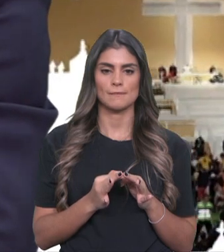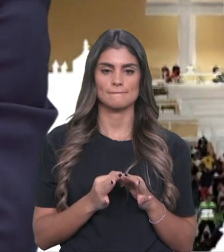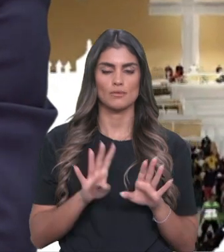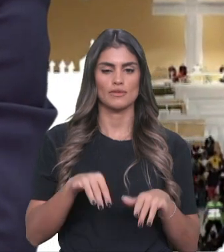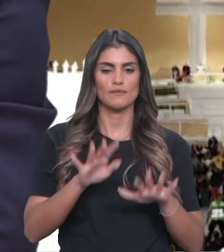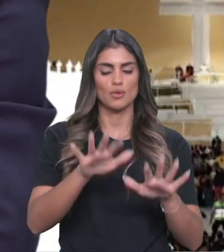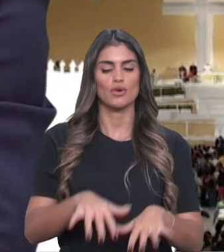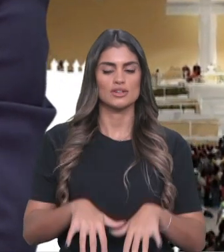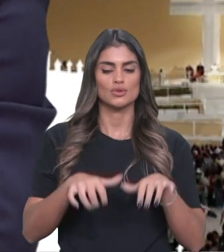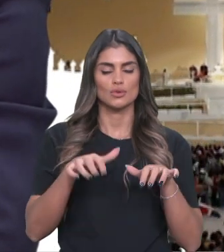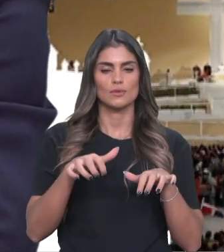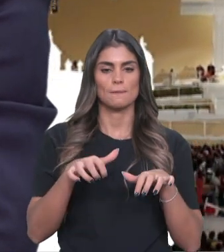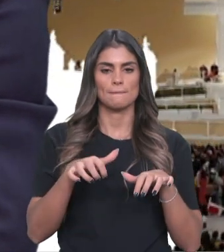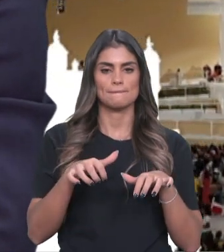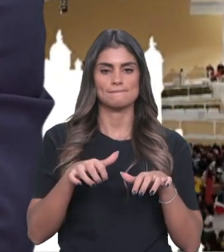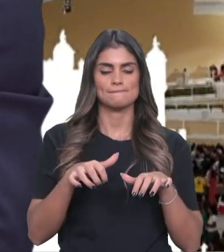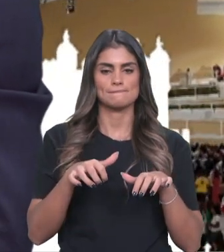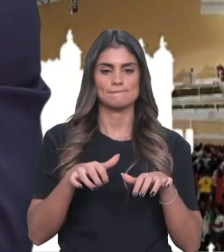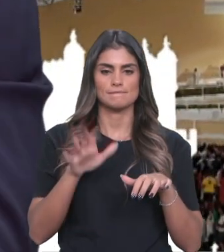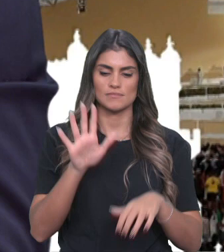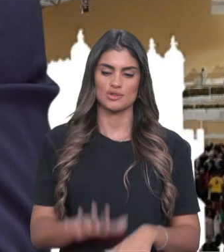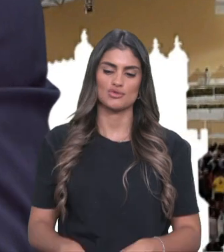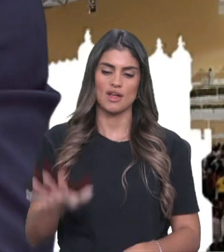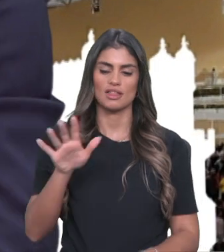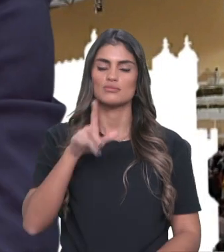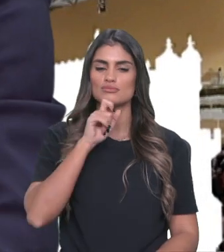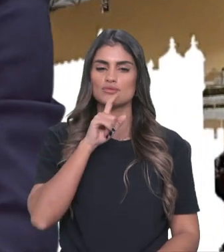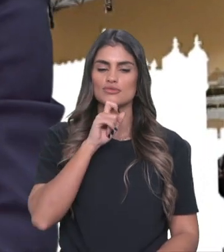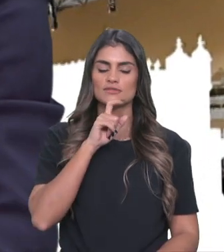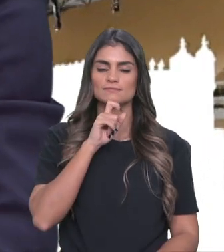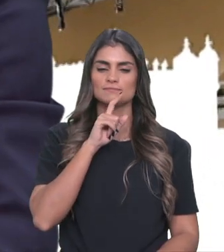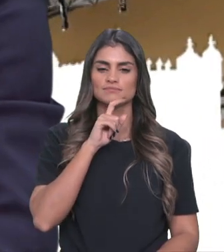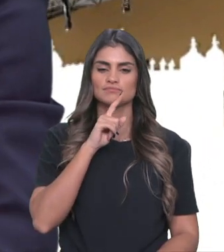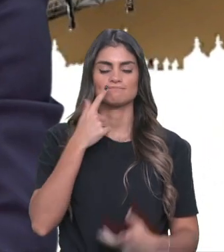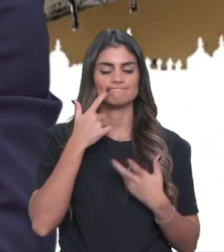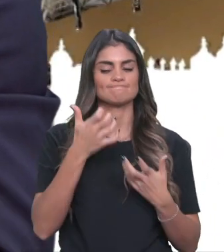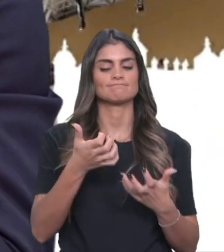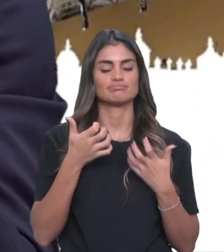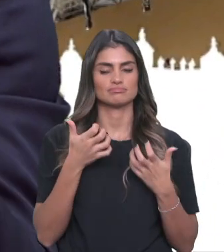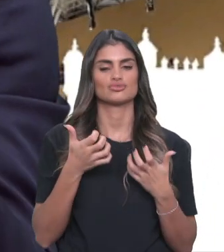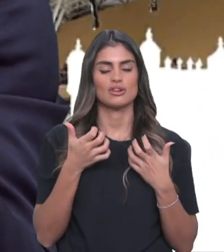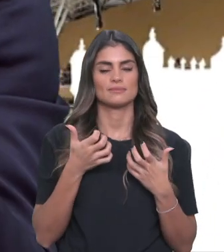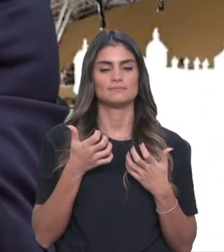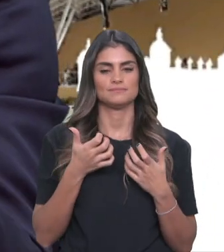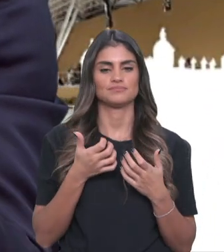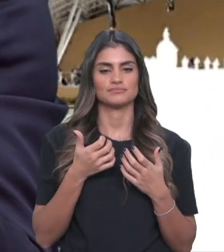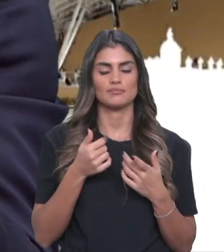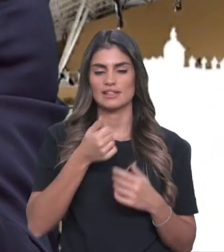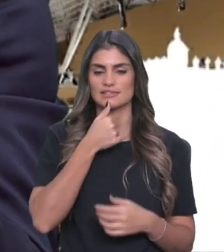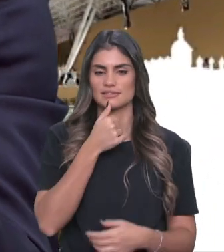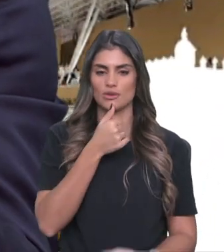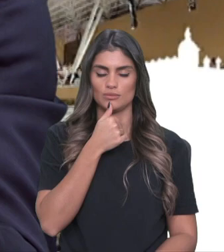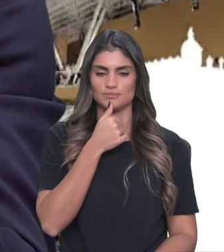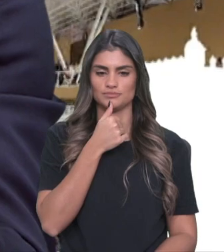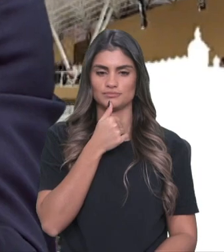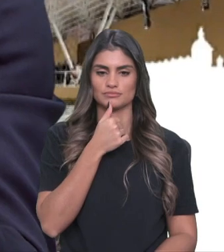Congresso Eucarístico Nacional, poderá ser um sinal muito forte desta decisão da